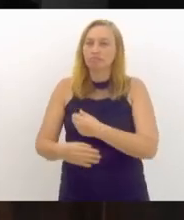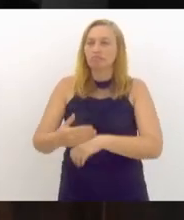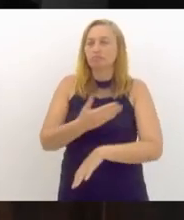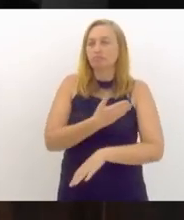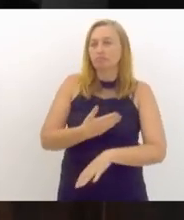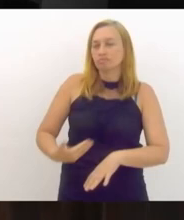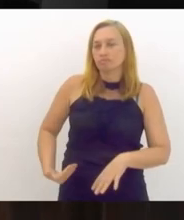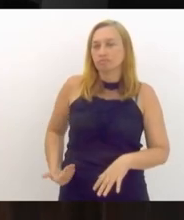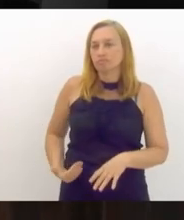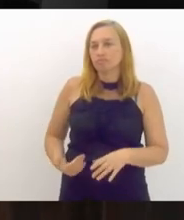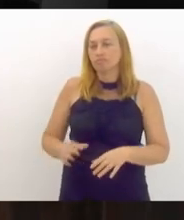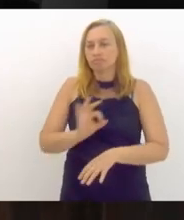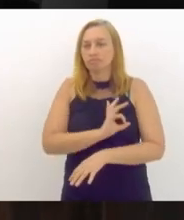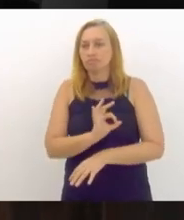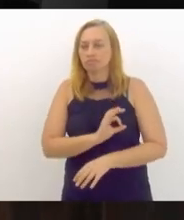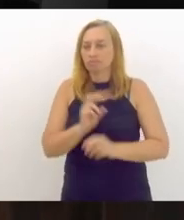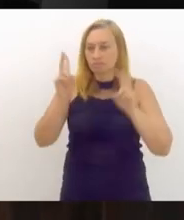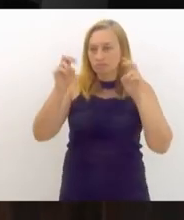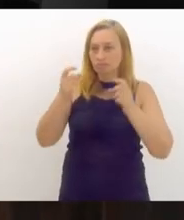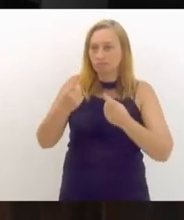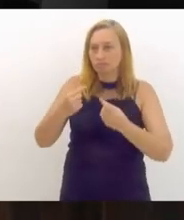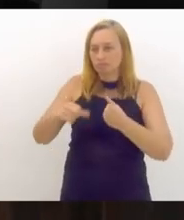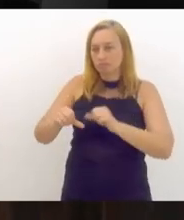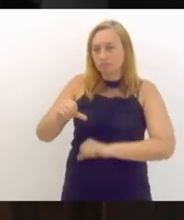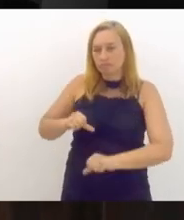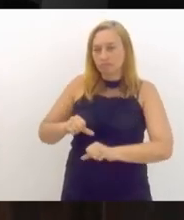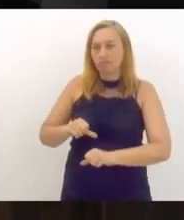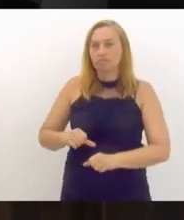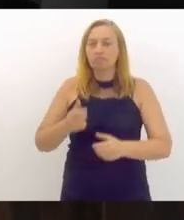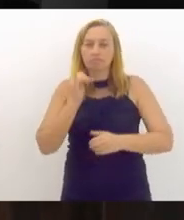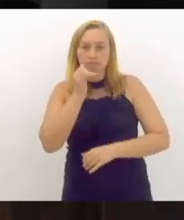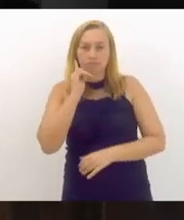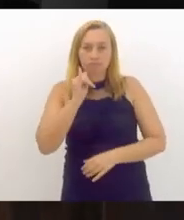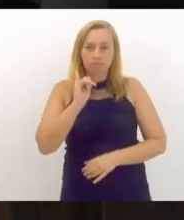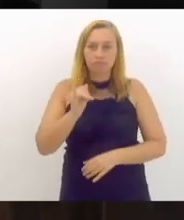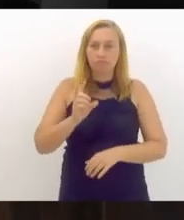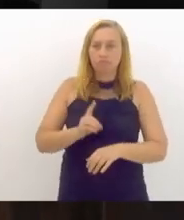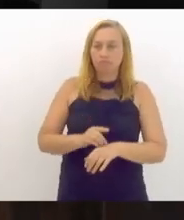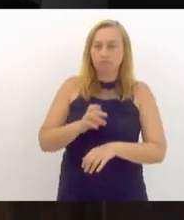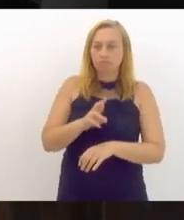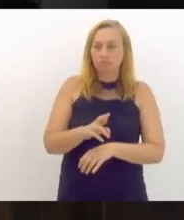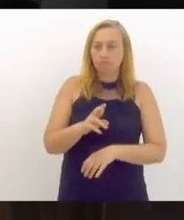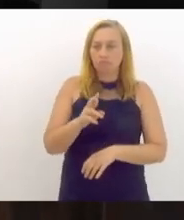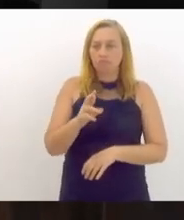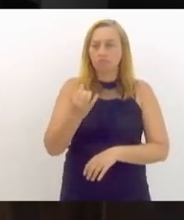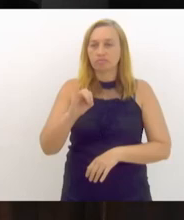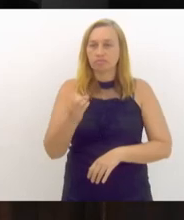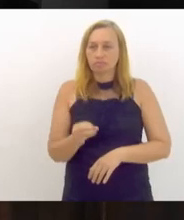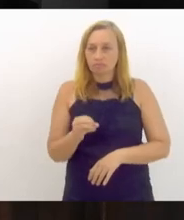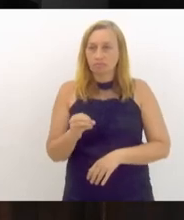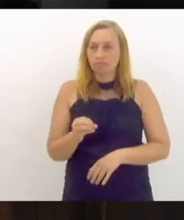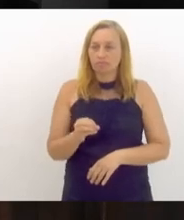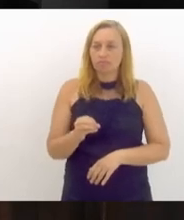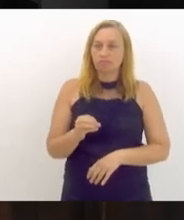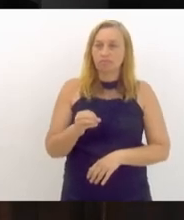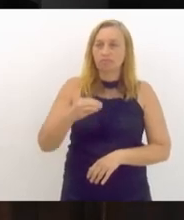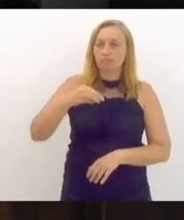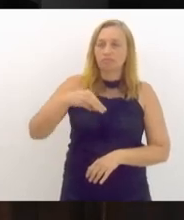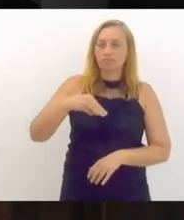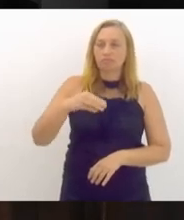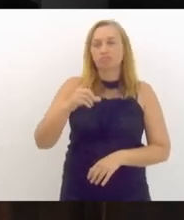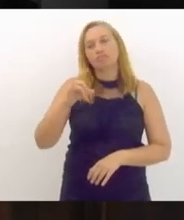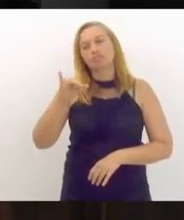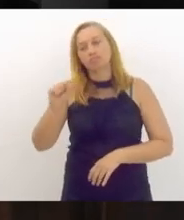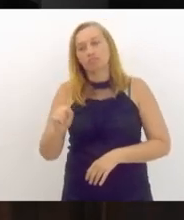Polícia, contrários. Relatores, deputados, doutor Serginho, Márcio Canella, Rodrigo Bacelar e Marcelo Seudino.